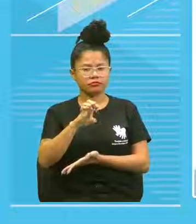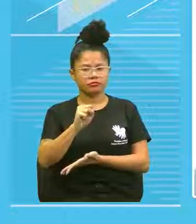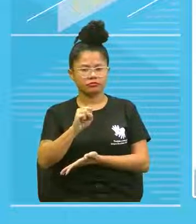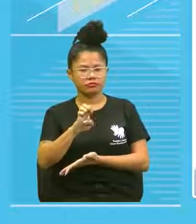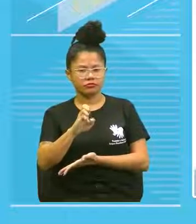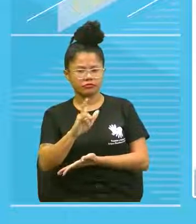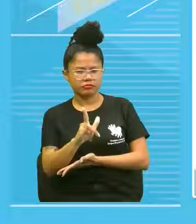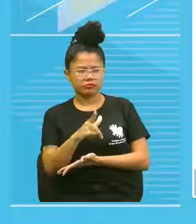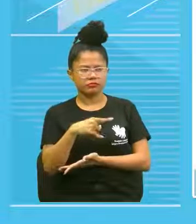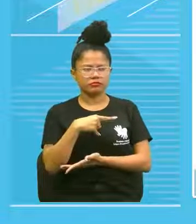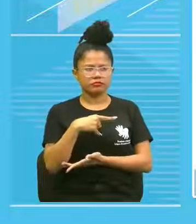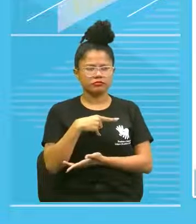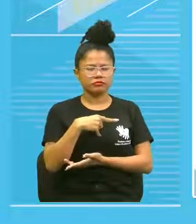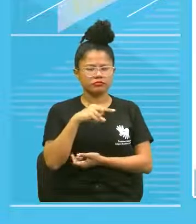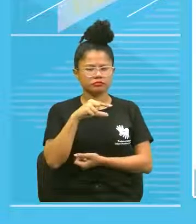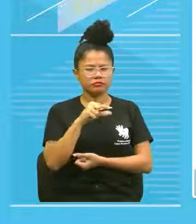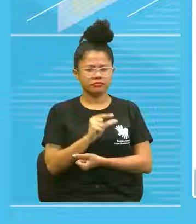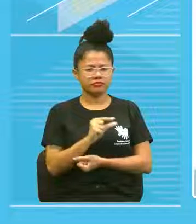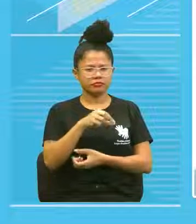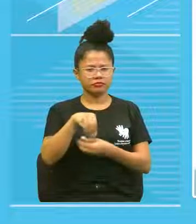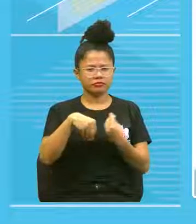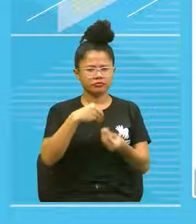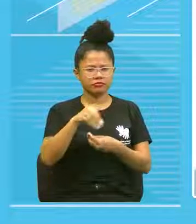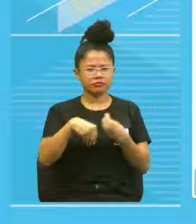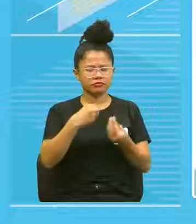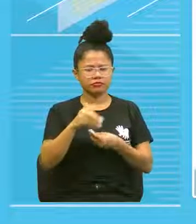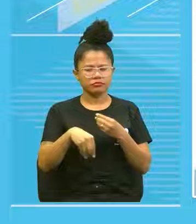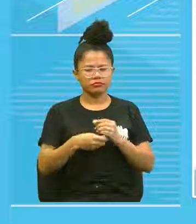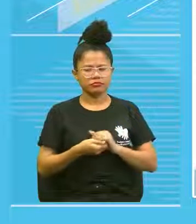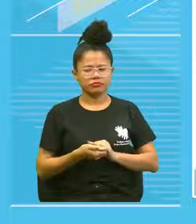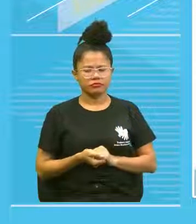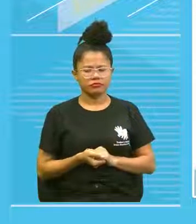e ali tem um percentual misturado